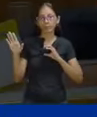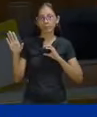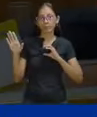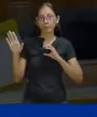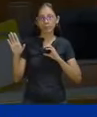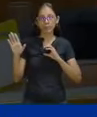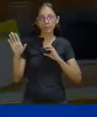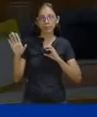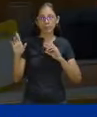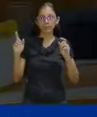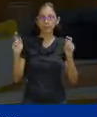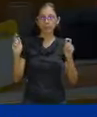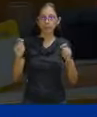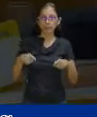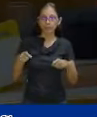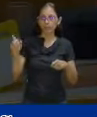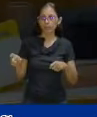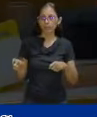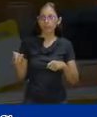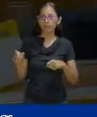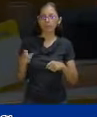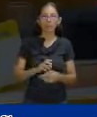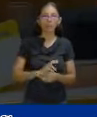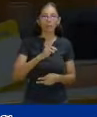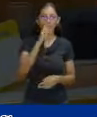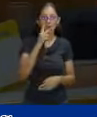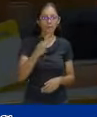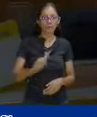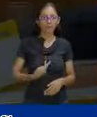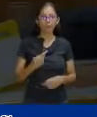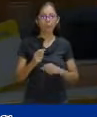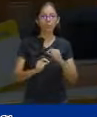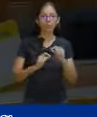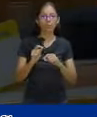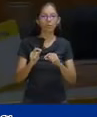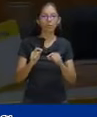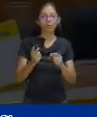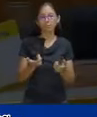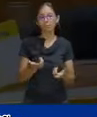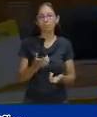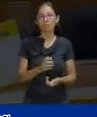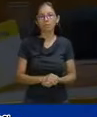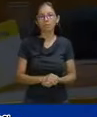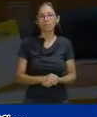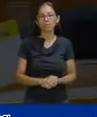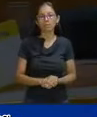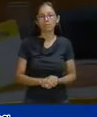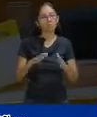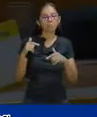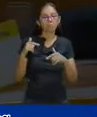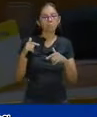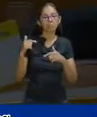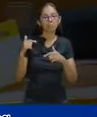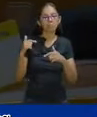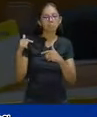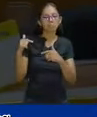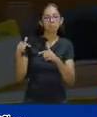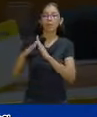Um candidato que, por exemplo, o perfil dele é um perfil que penetra muito mais na periferia,